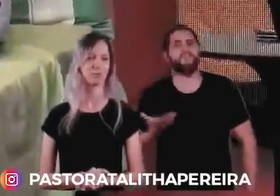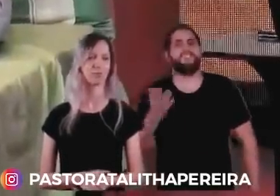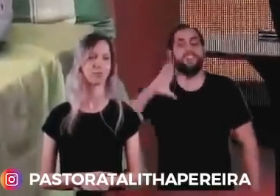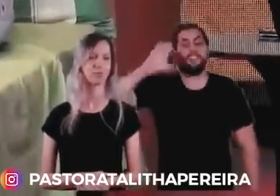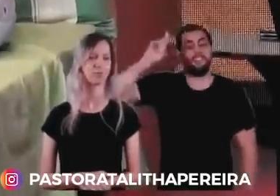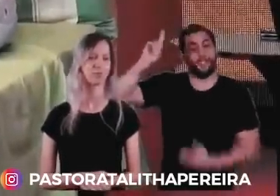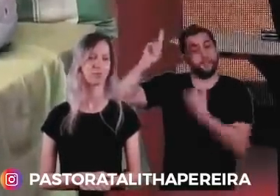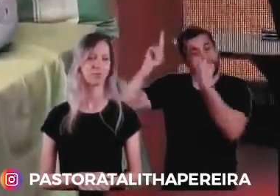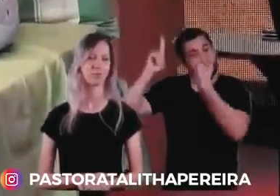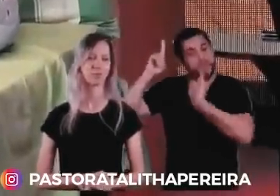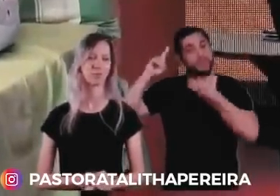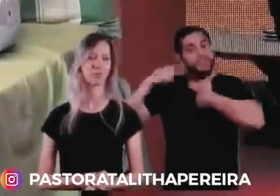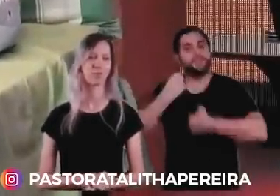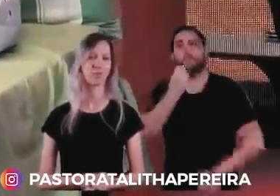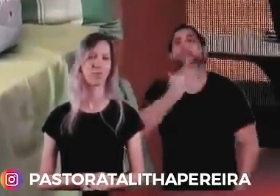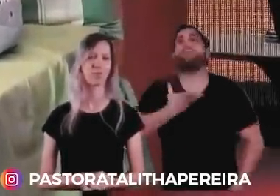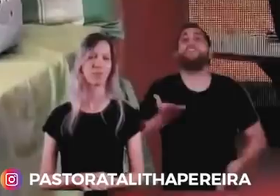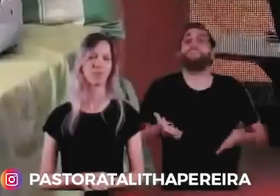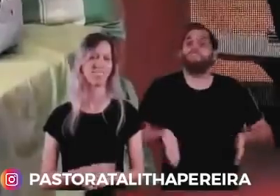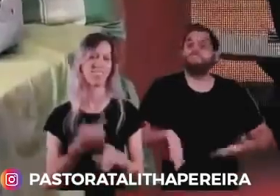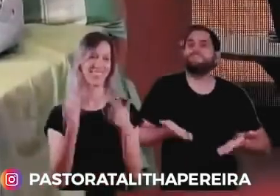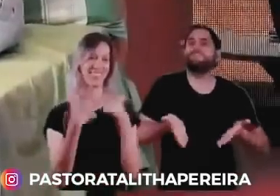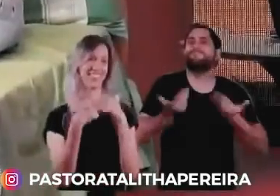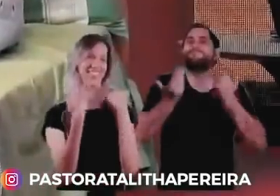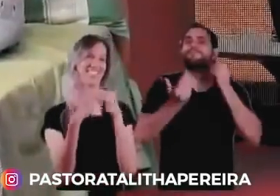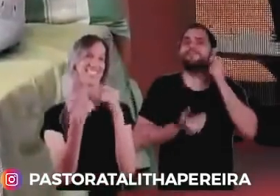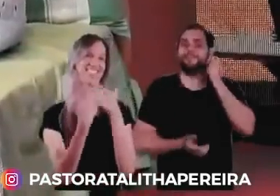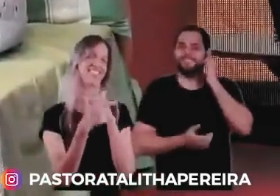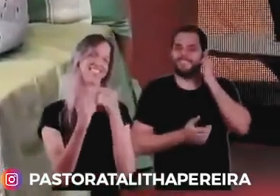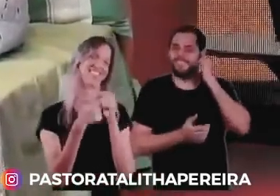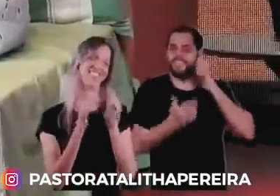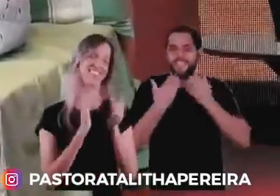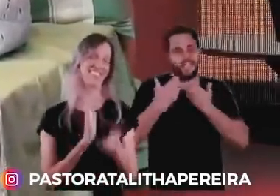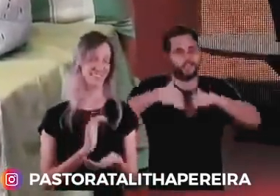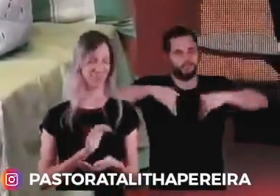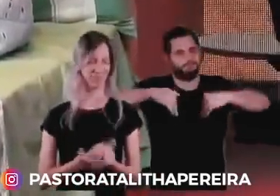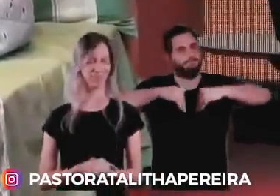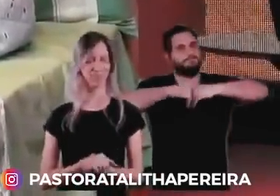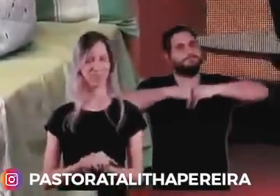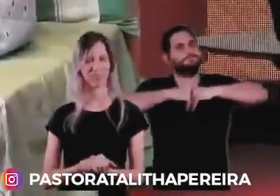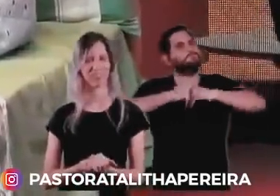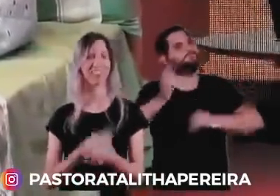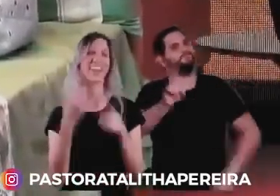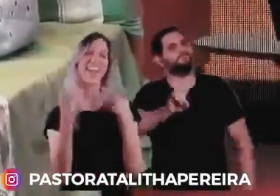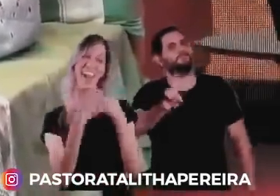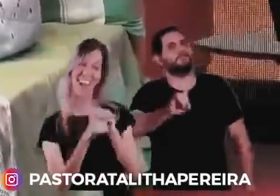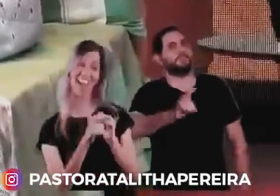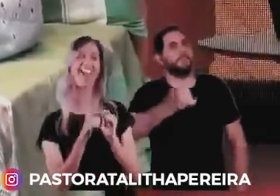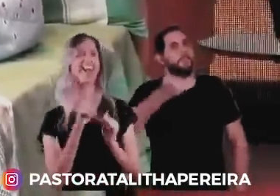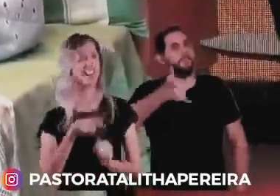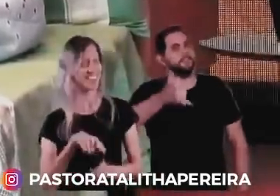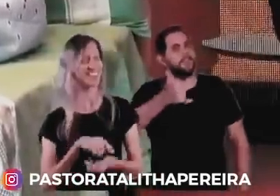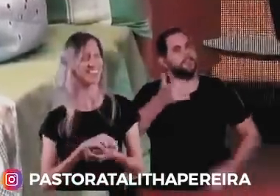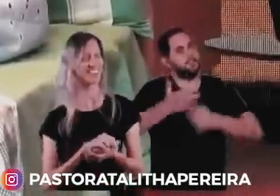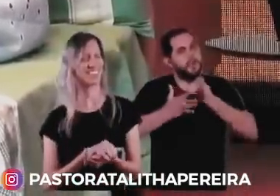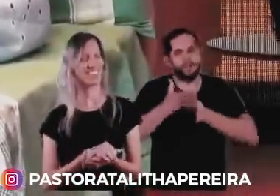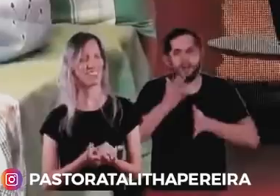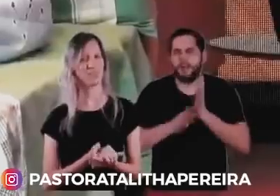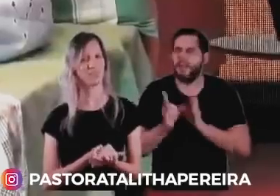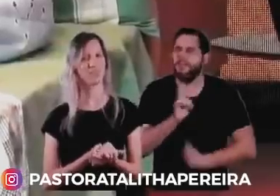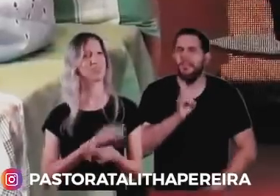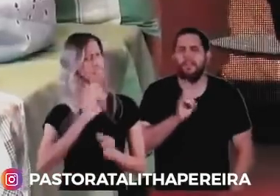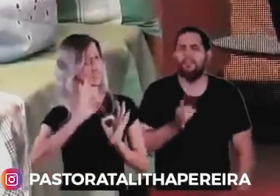área, então vamos lá, né, gente? Então, ó, nada dessa conchinha quebrada, nada de celular para atrapalhar,